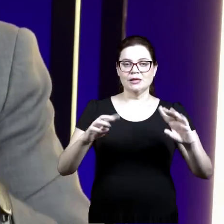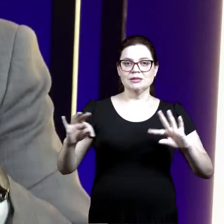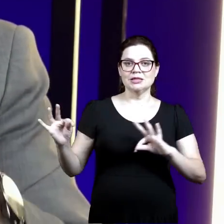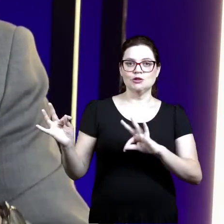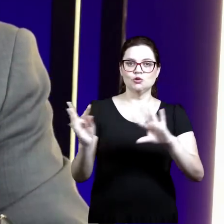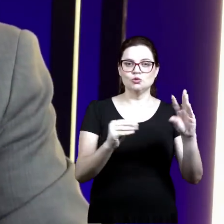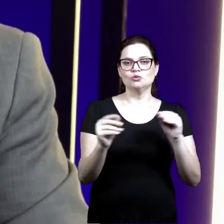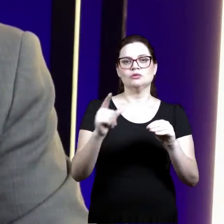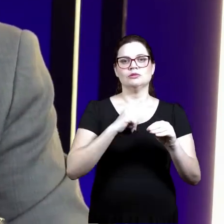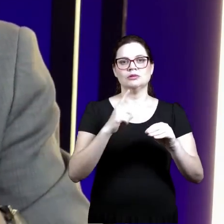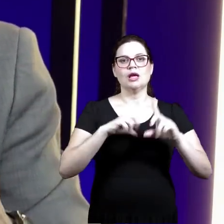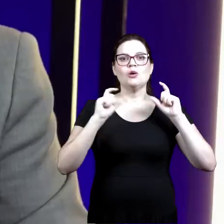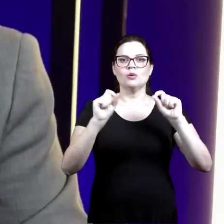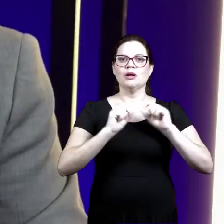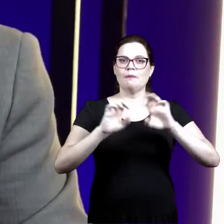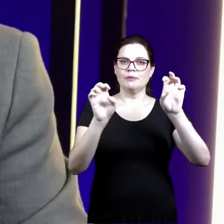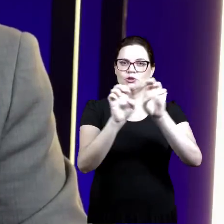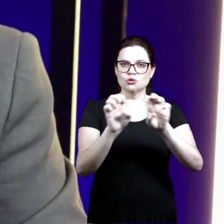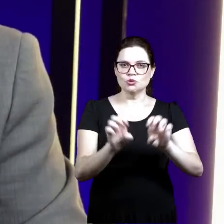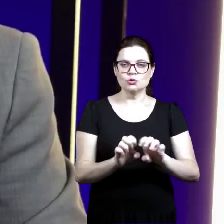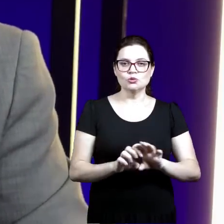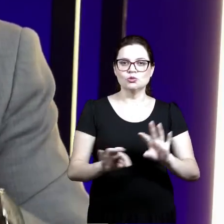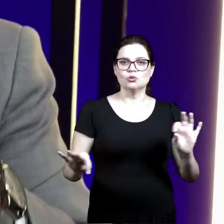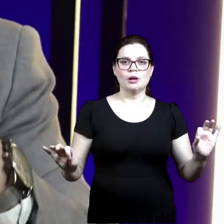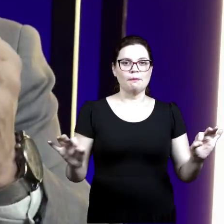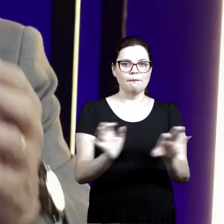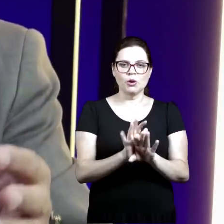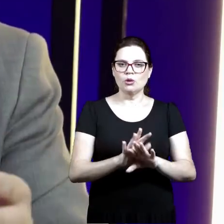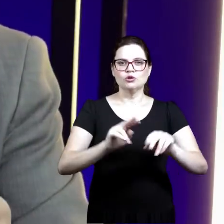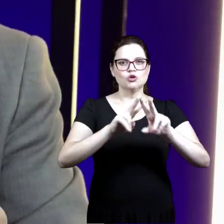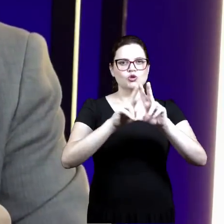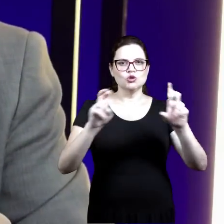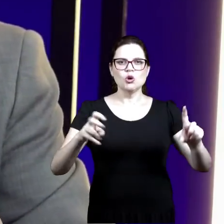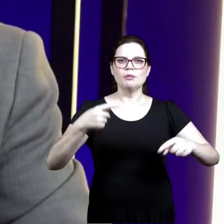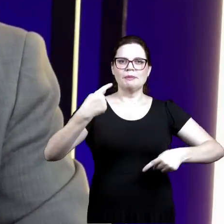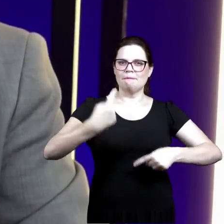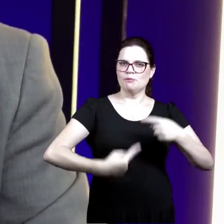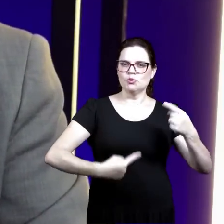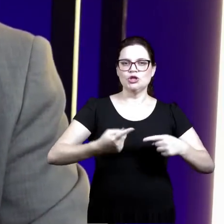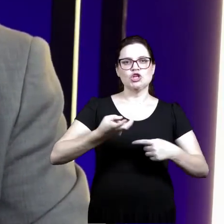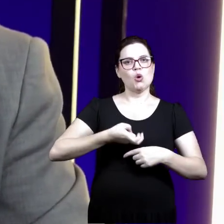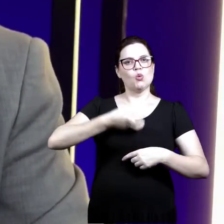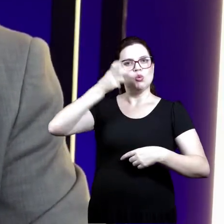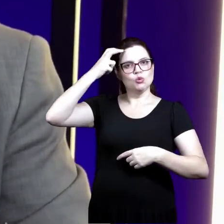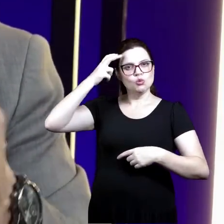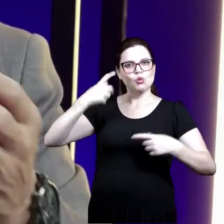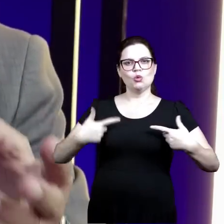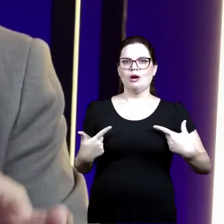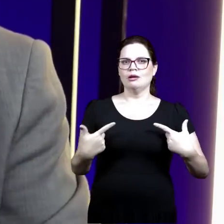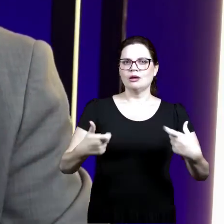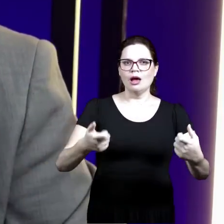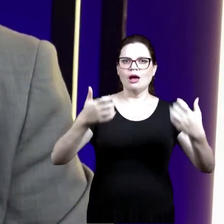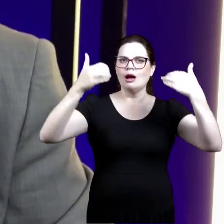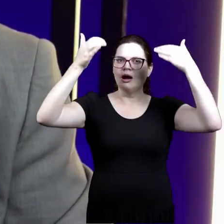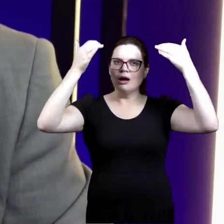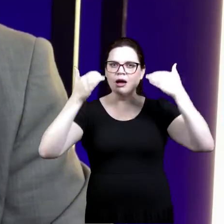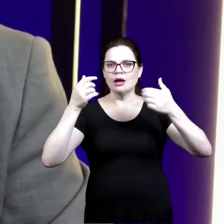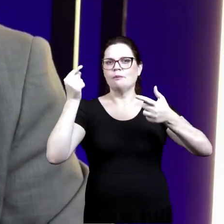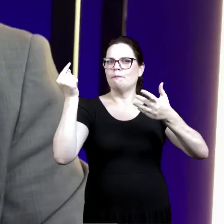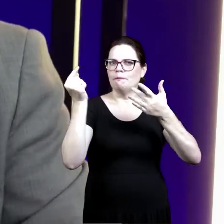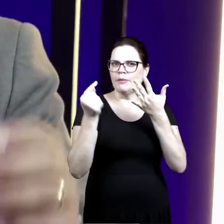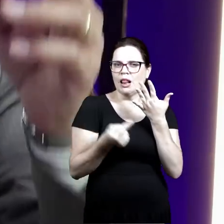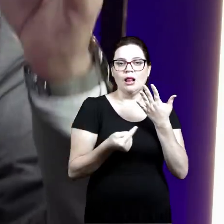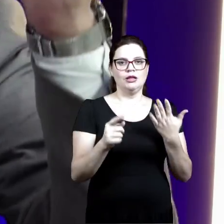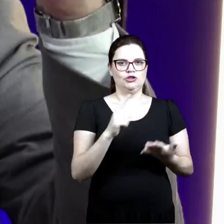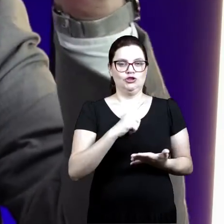estrutura política, religiosa no mundo. Cultural. Haviam reis, culturas, guerras, rumores de guerra. Por certo,